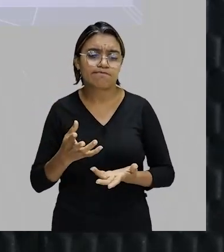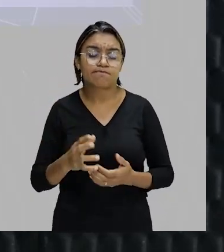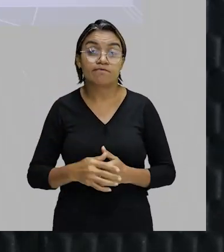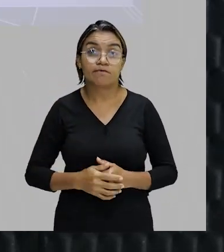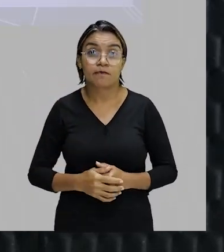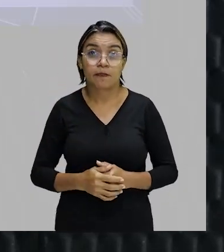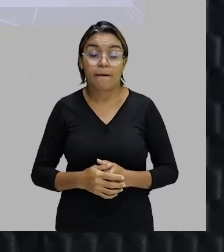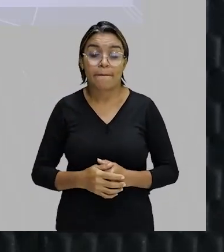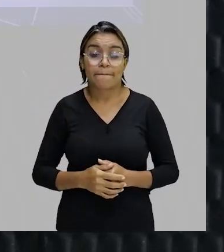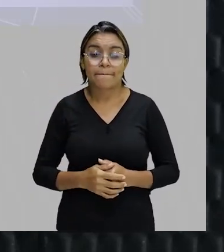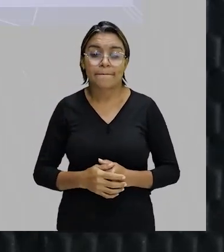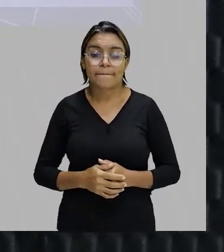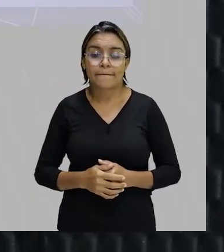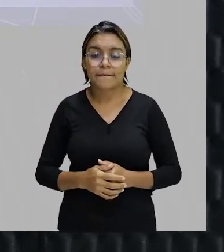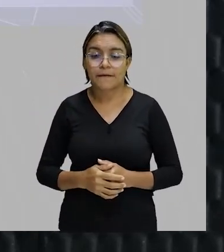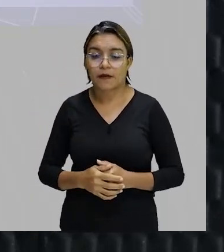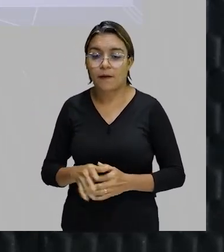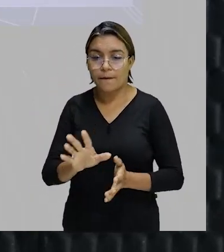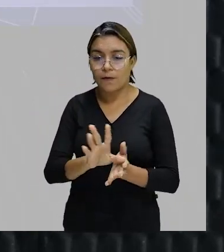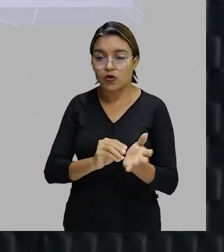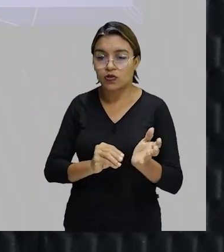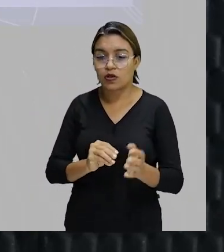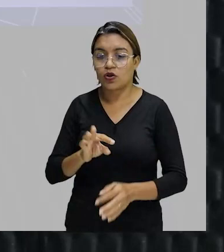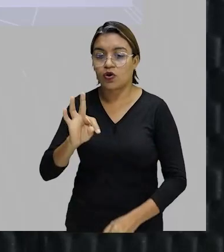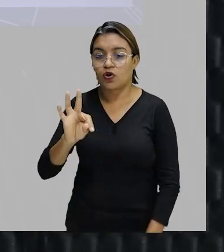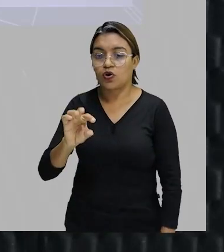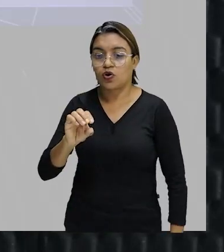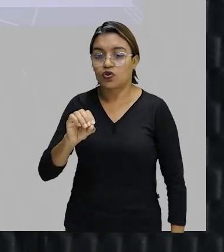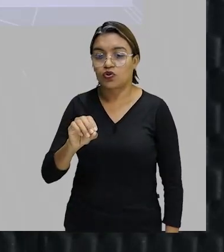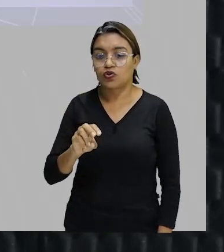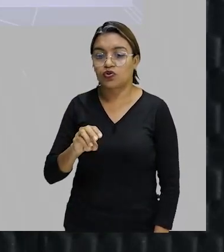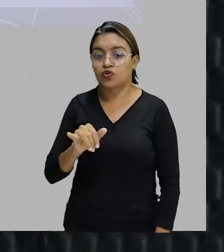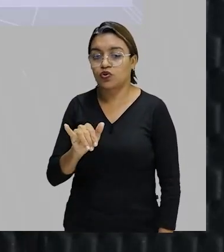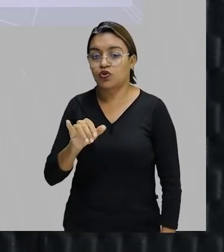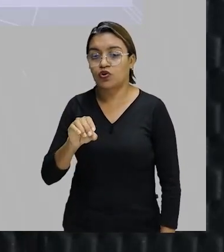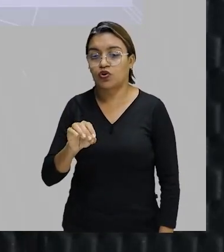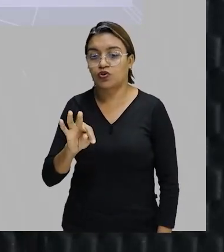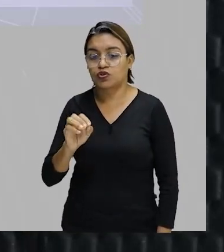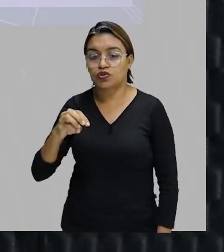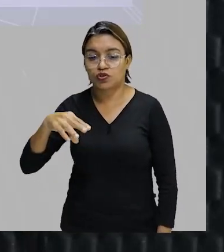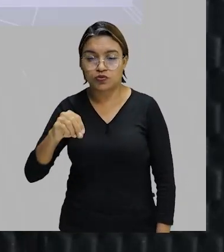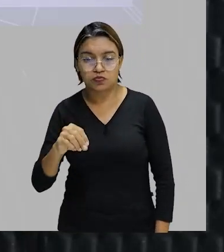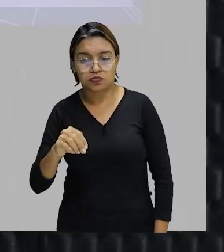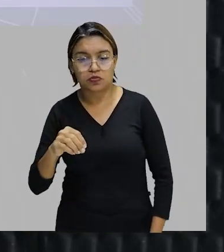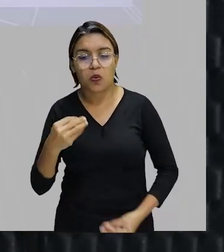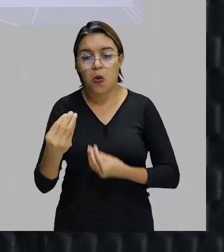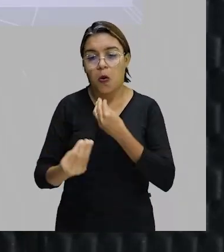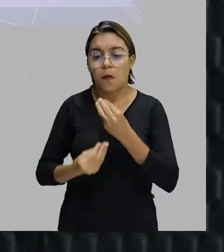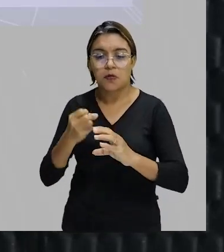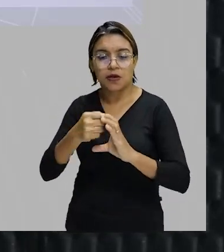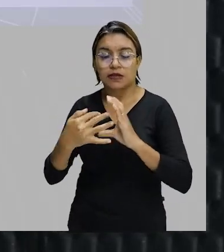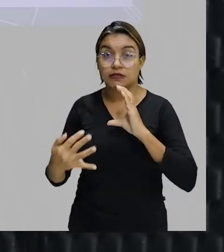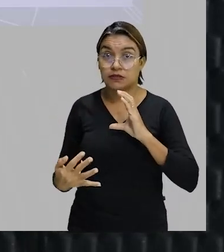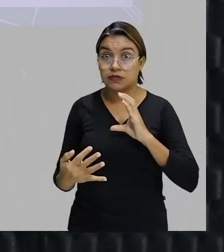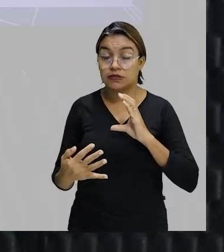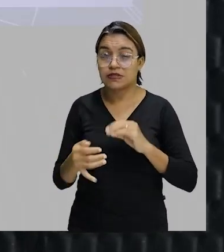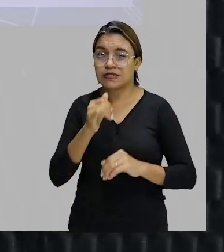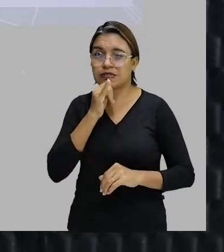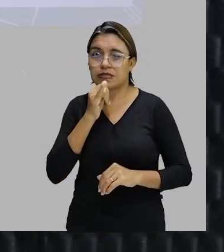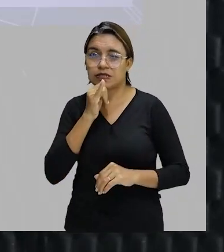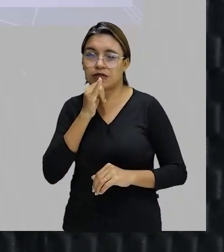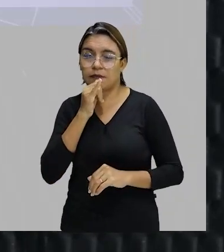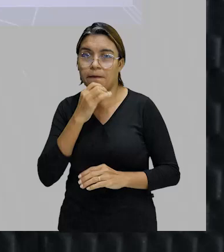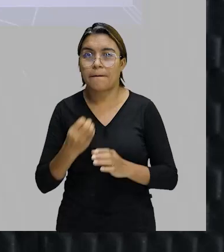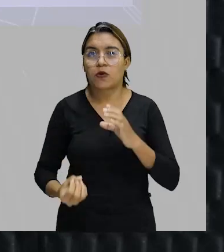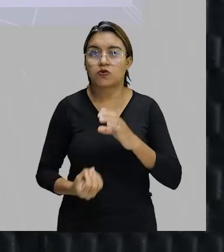modelo toyotista, galera, tá? Marcos, o que vai caracterizar esse toyotismo? A partir de agora, eu não tenho mais essa produção